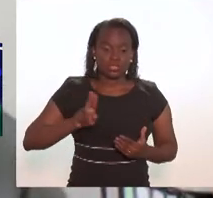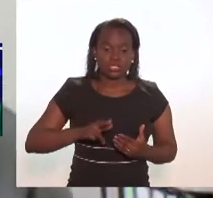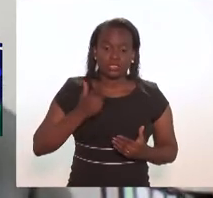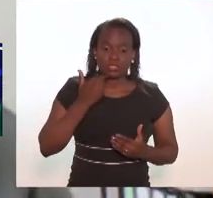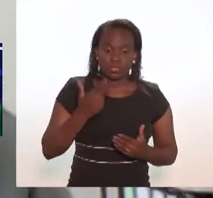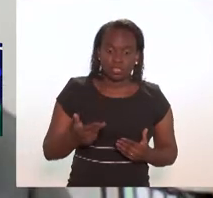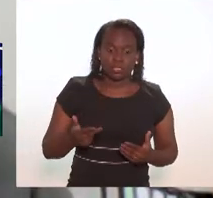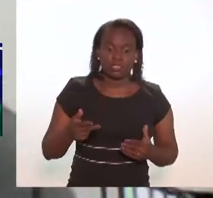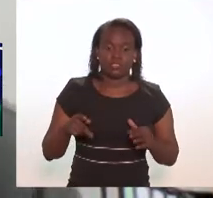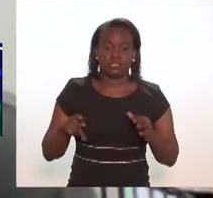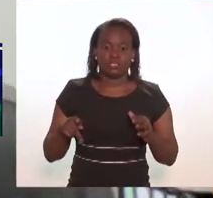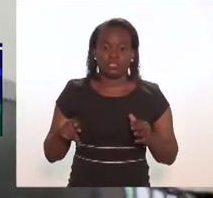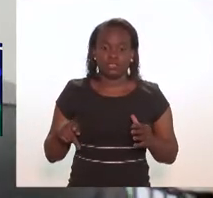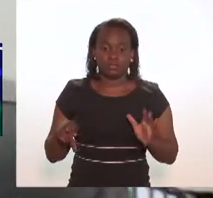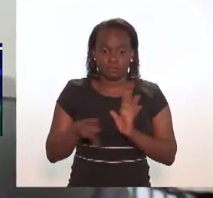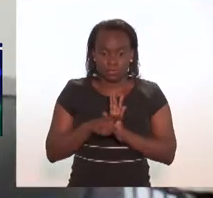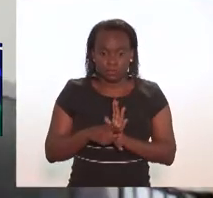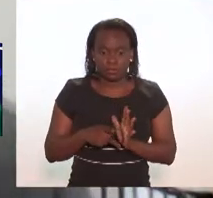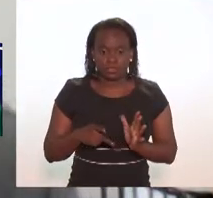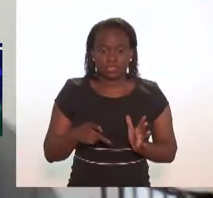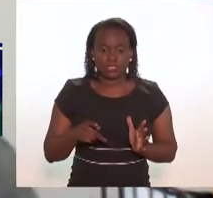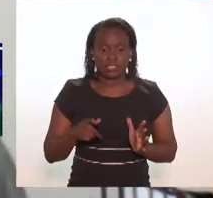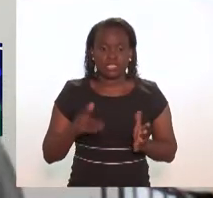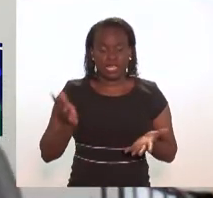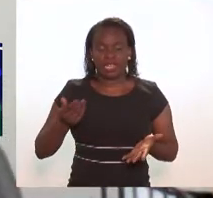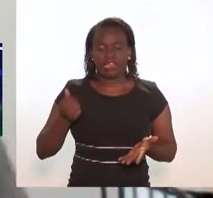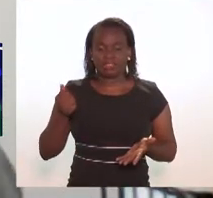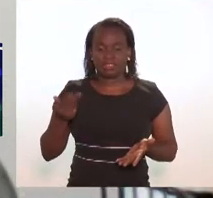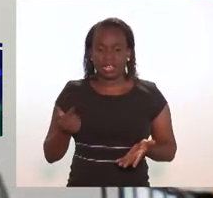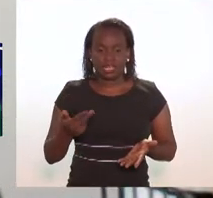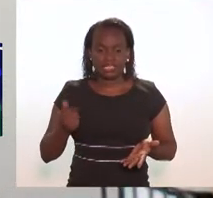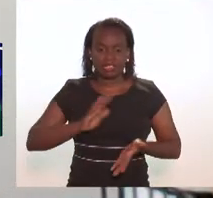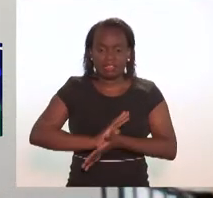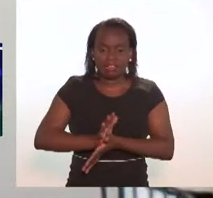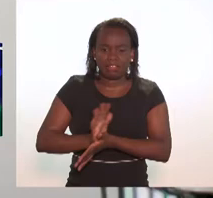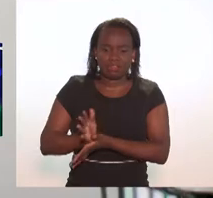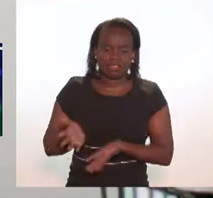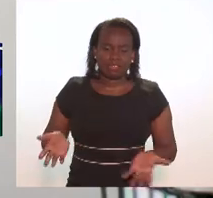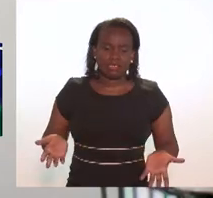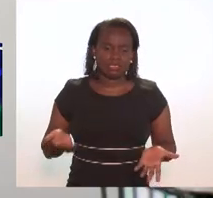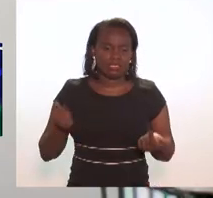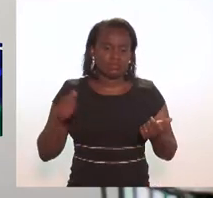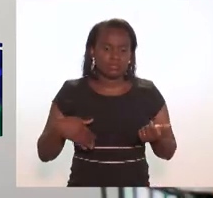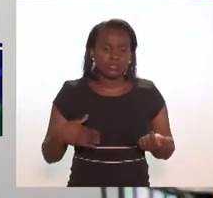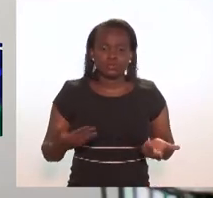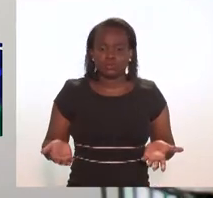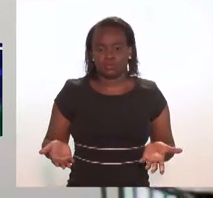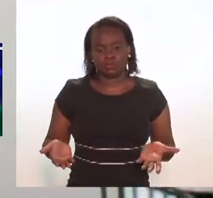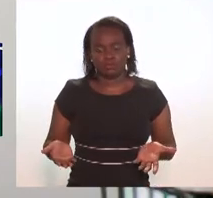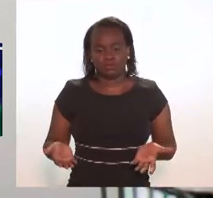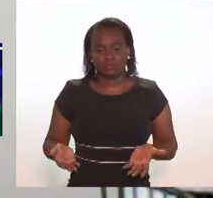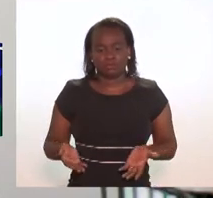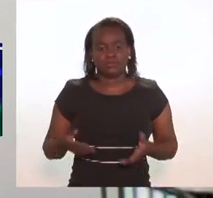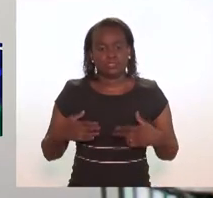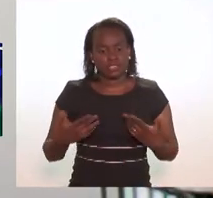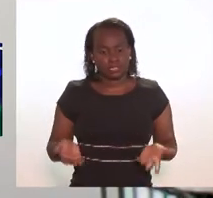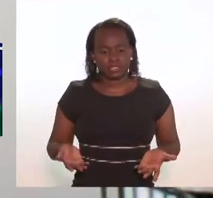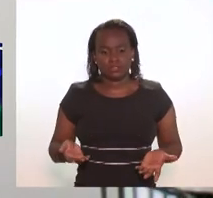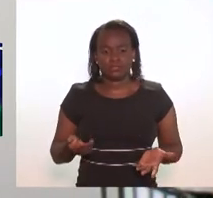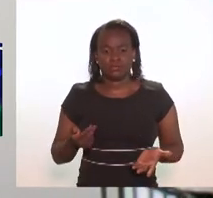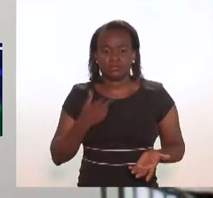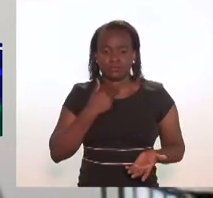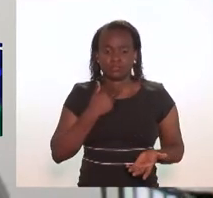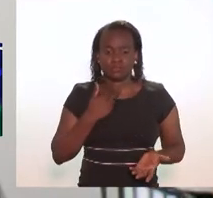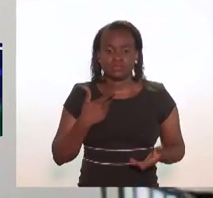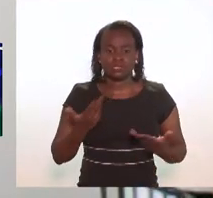do P é de uma forma rasa, rasteira, é que me deixa indignado, me deixa indignado.